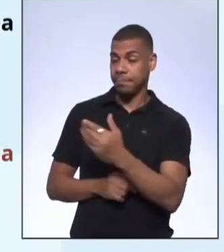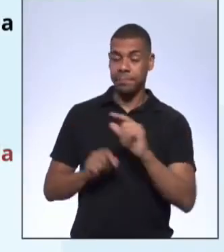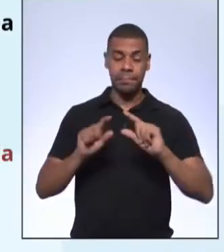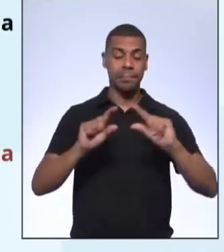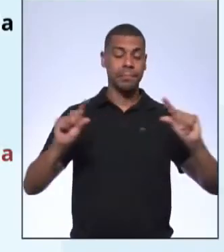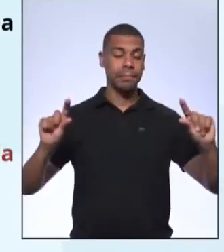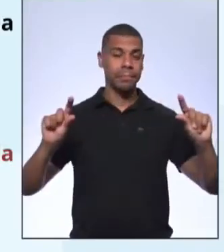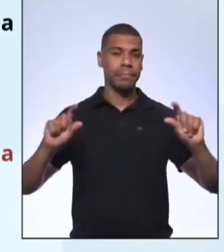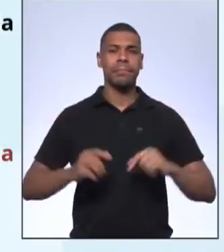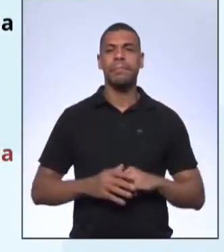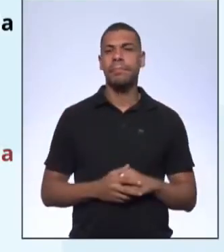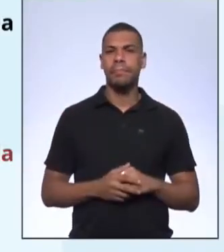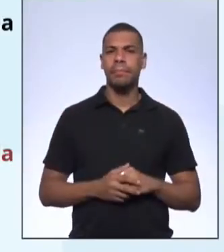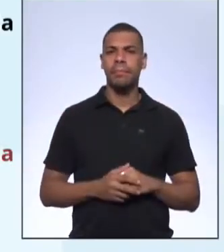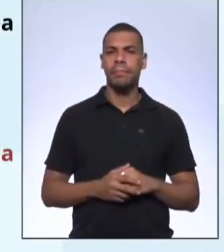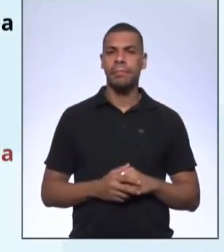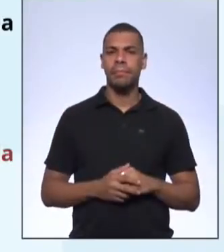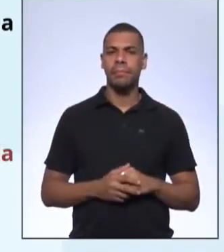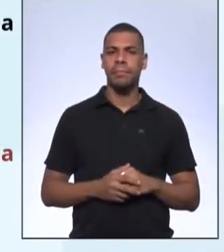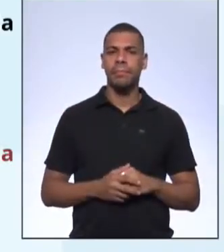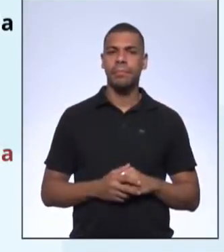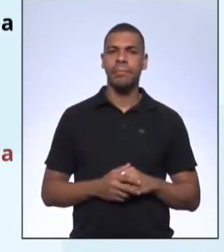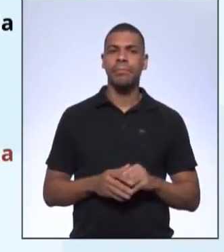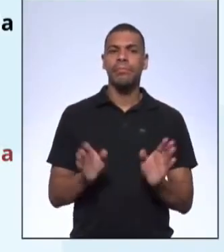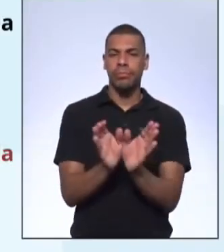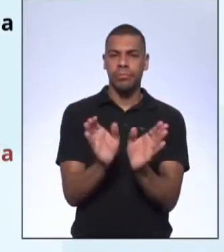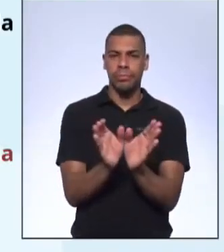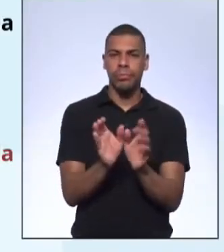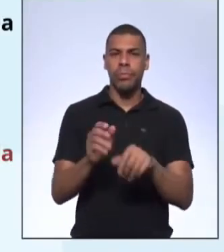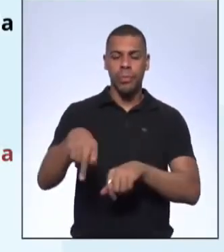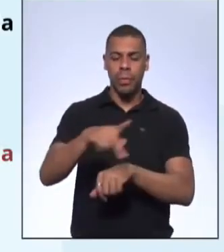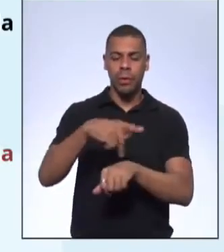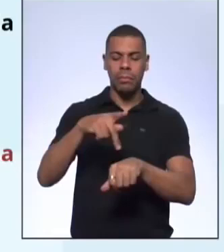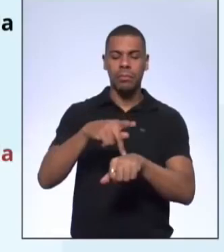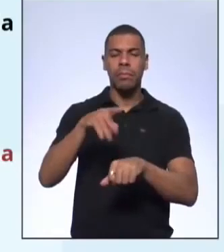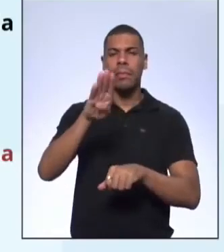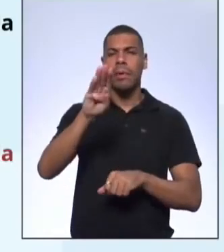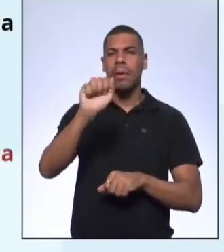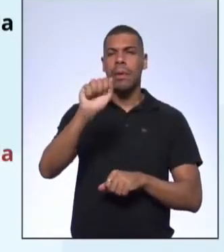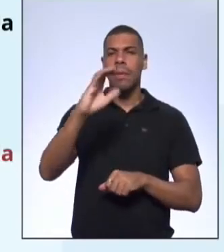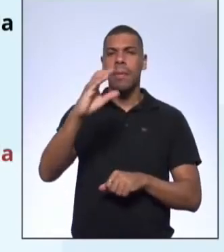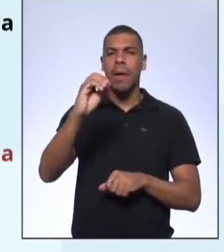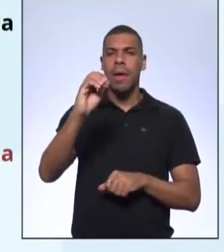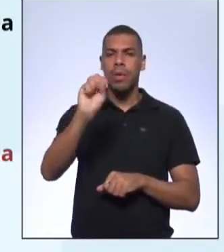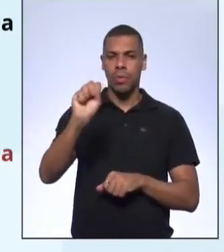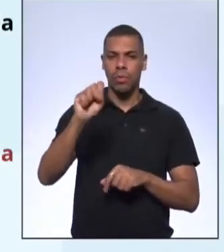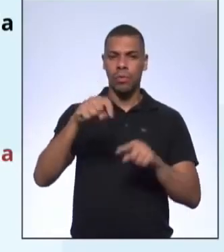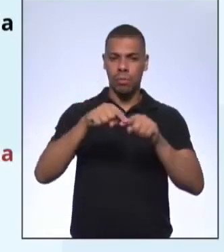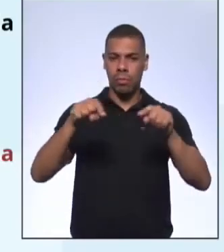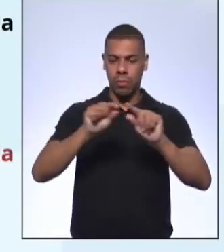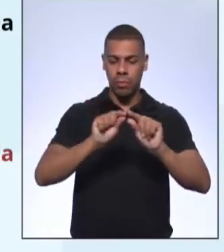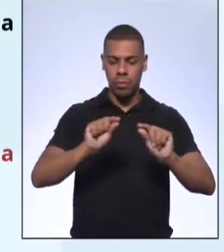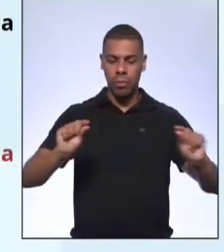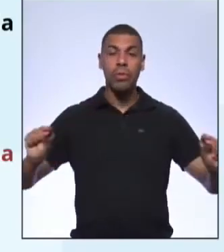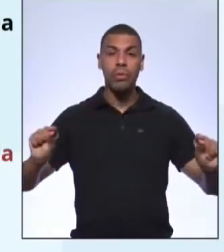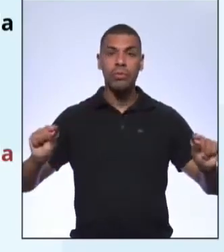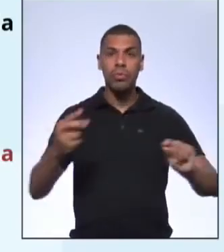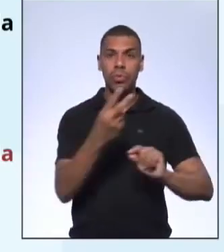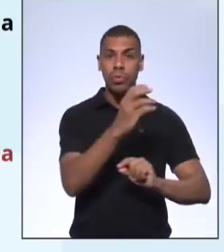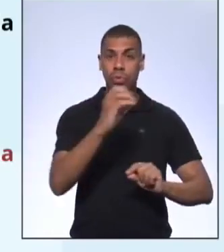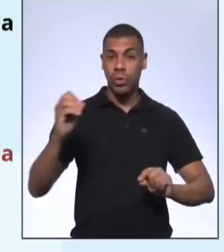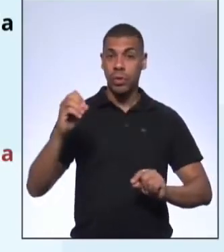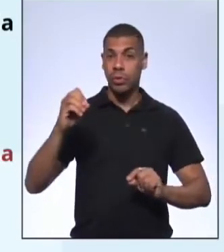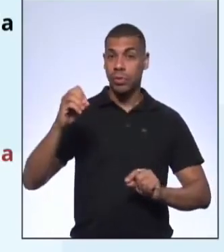Primeira manchete: bascos formam cordão humano de 200 quilômetros pela independência. É uma manchete